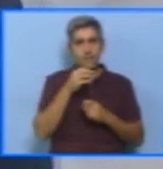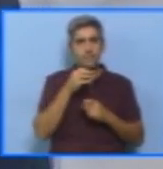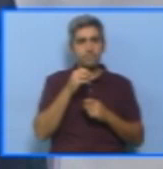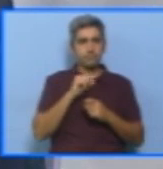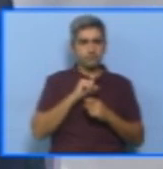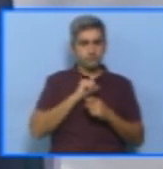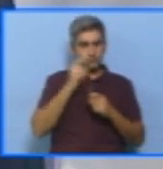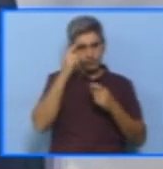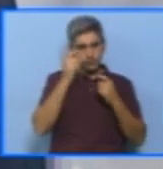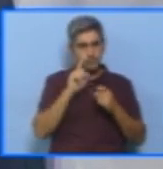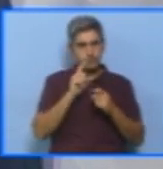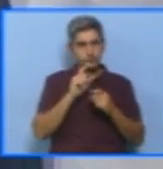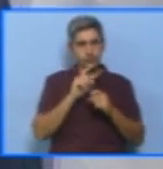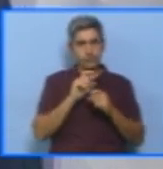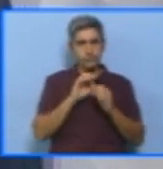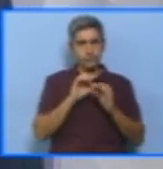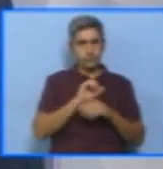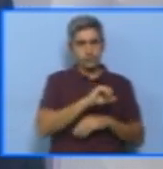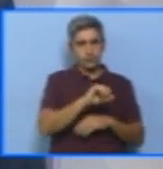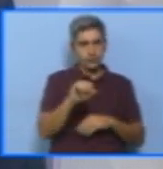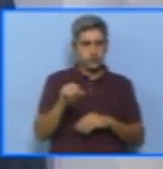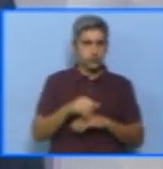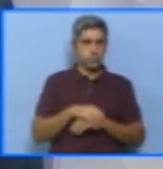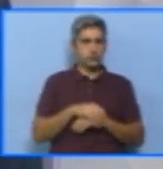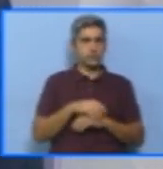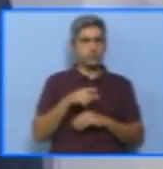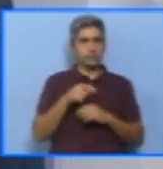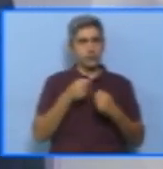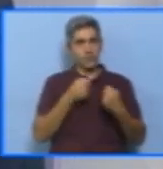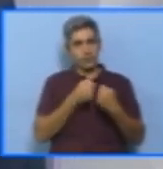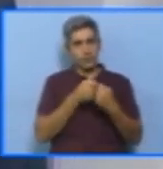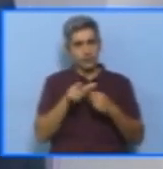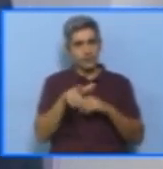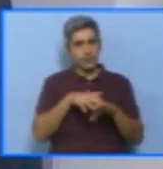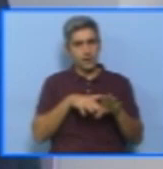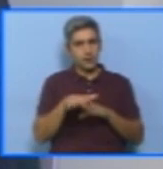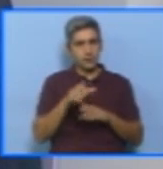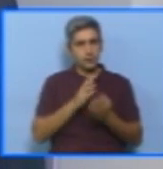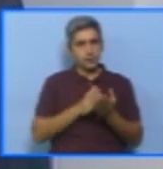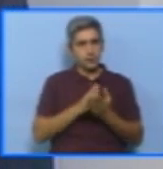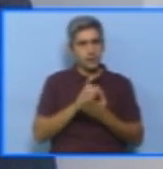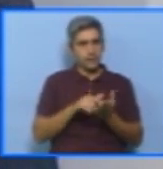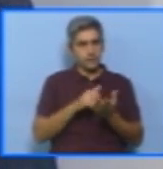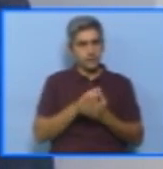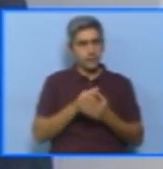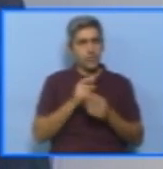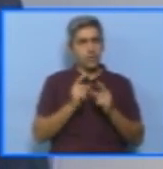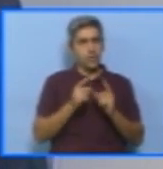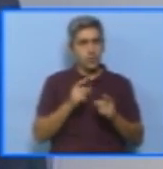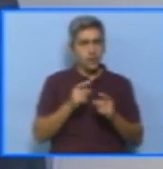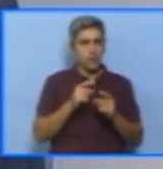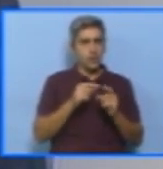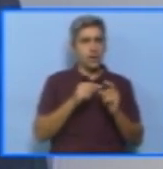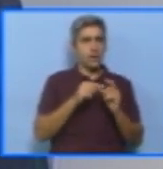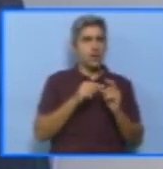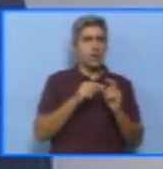Os meus pensamentos não são os vossos. Este confronto que ele faz continuamente entre o que é a